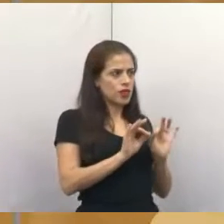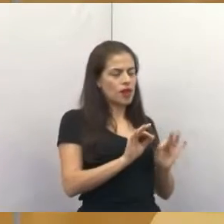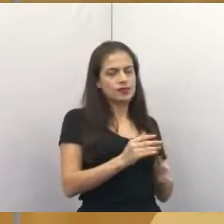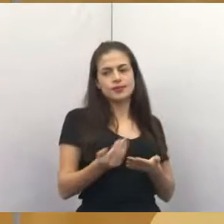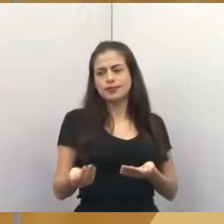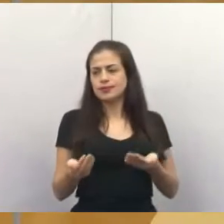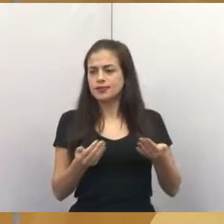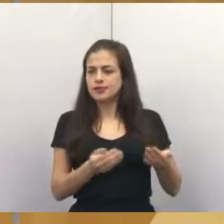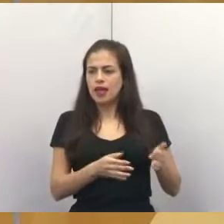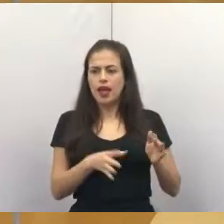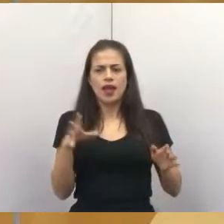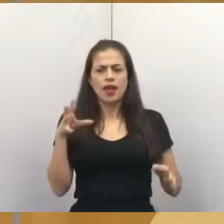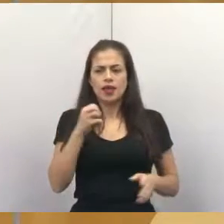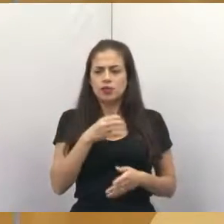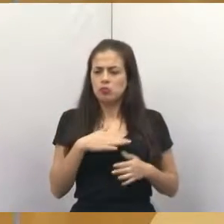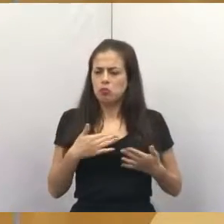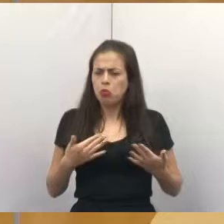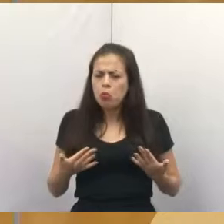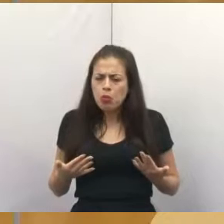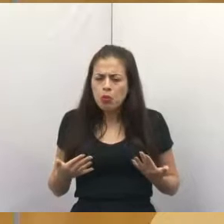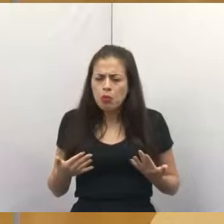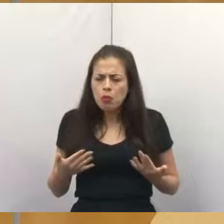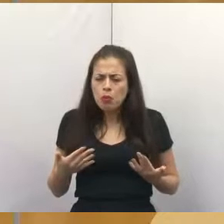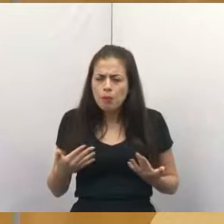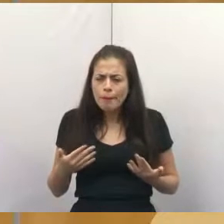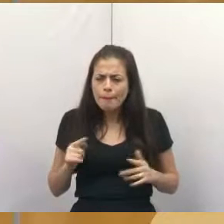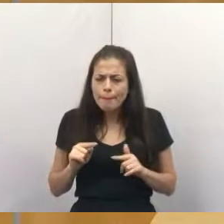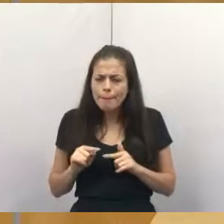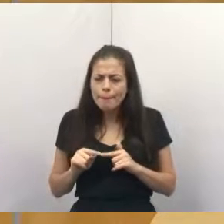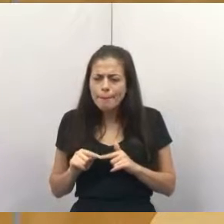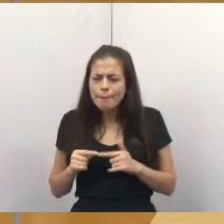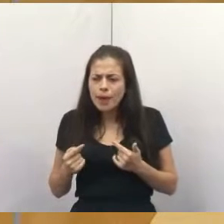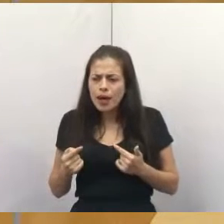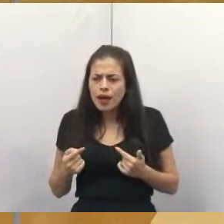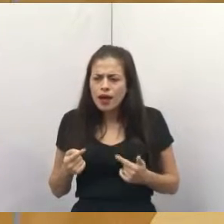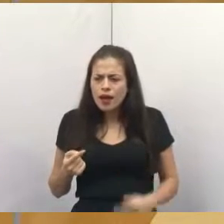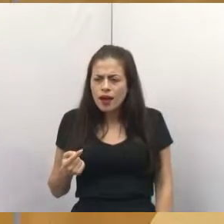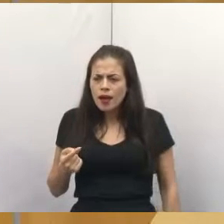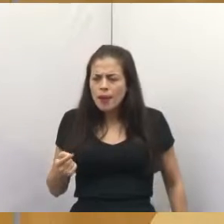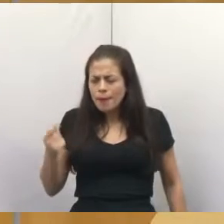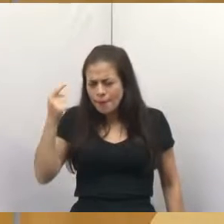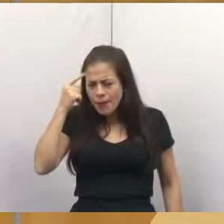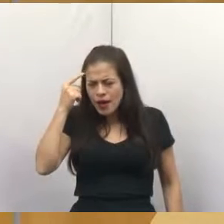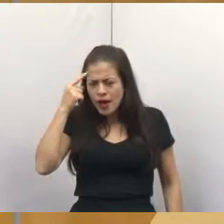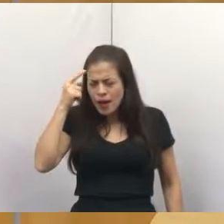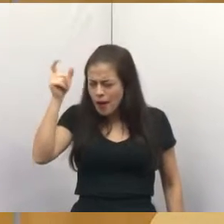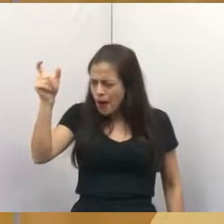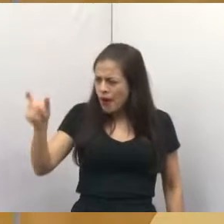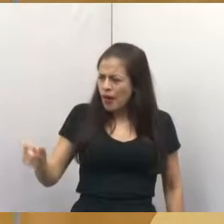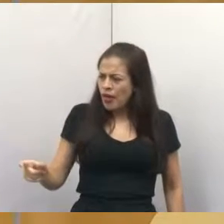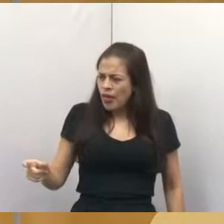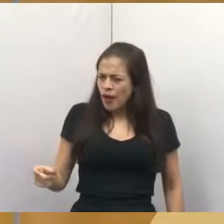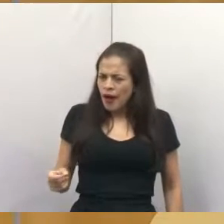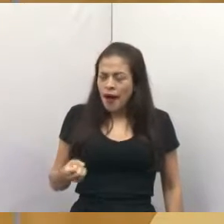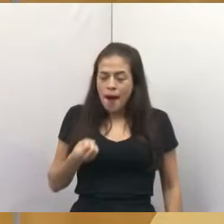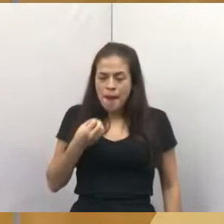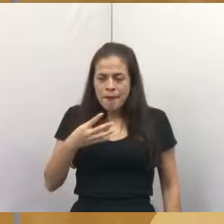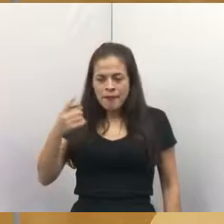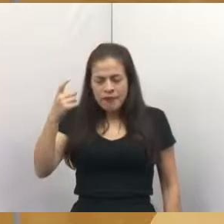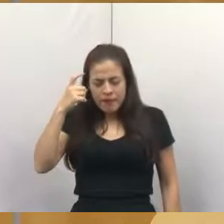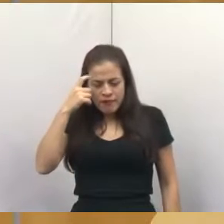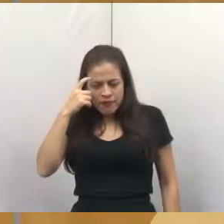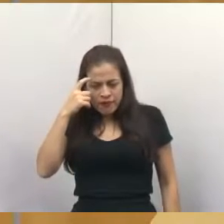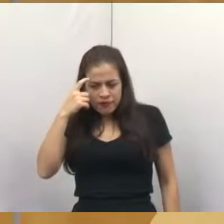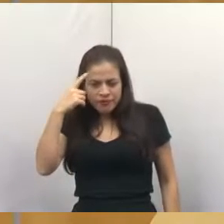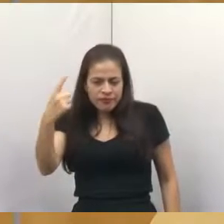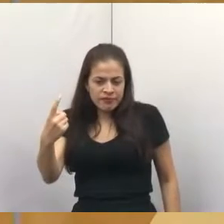dá muita correria. Ué, mas imagina a correria de quem tiver uma boa ideia, ter que correr atrás da maioria. É correria